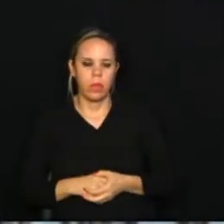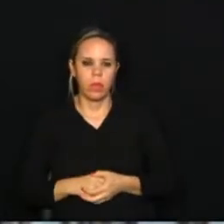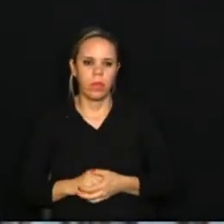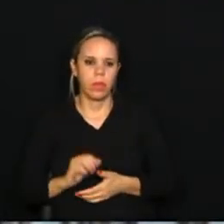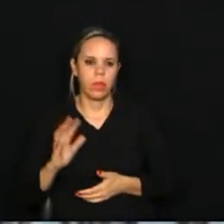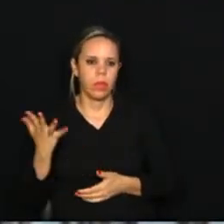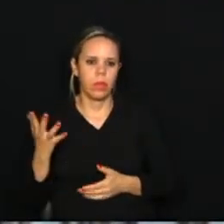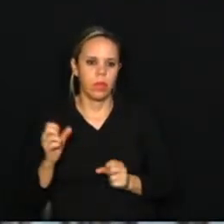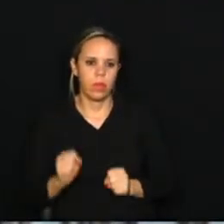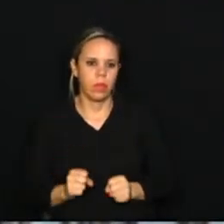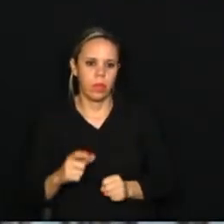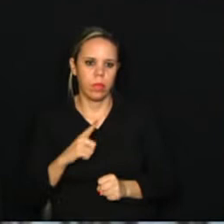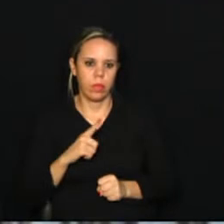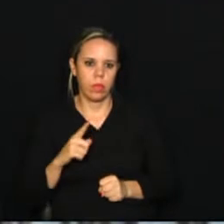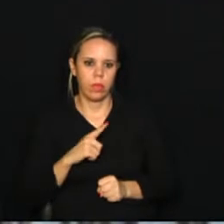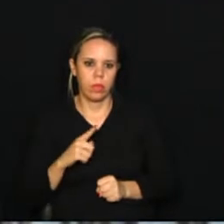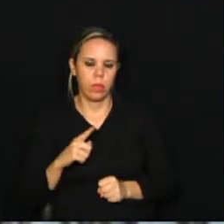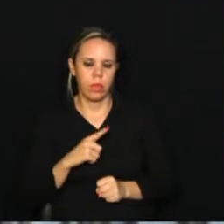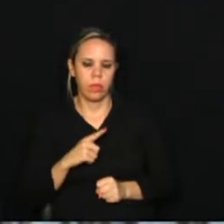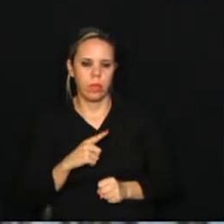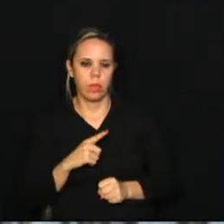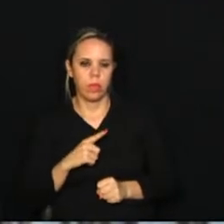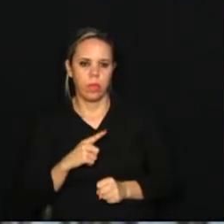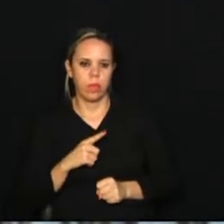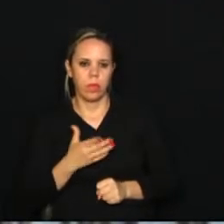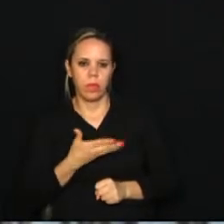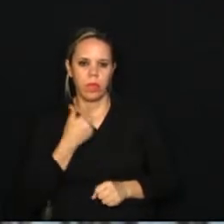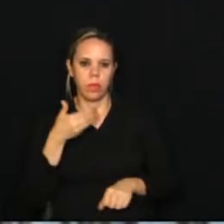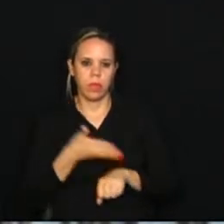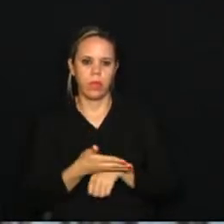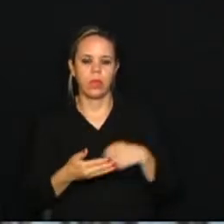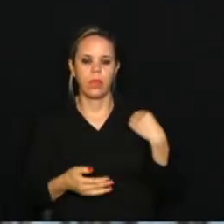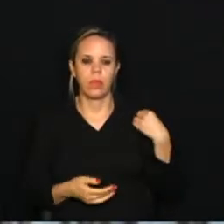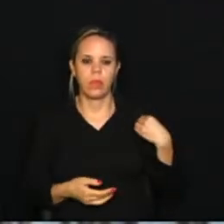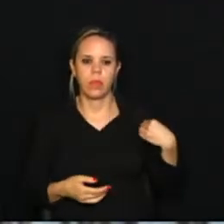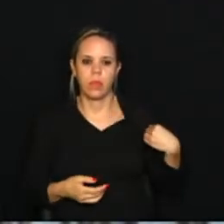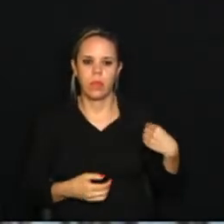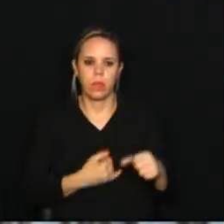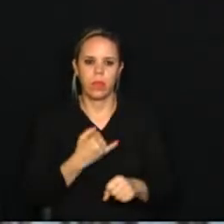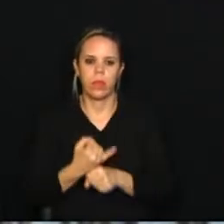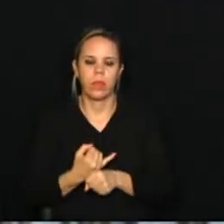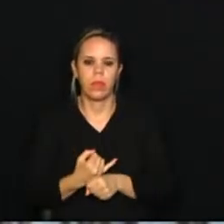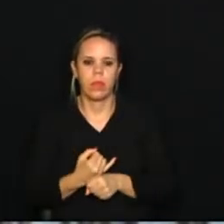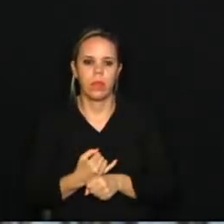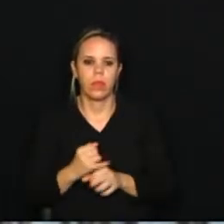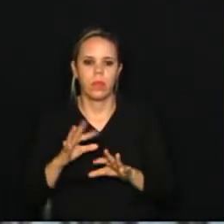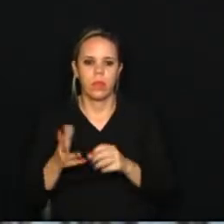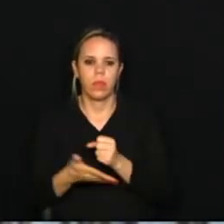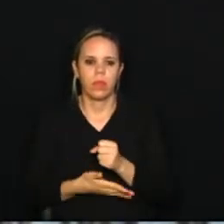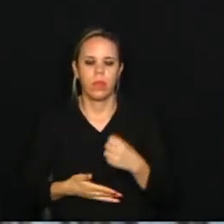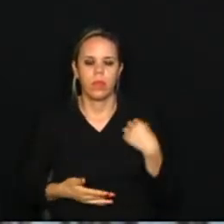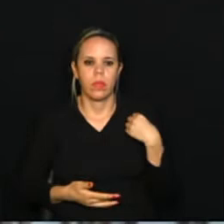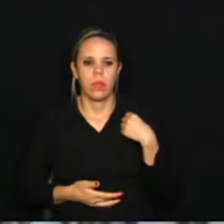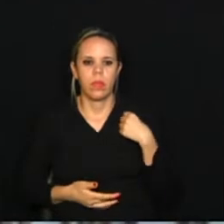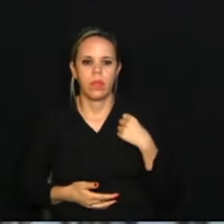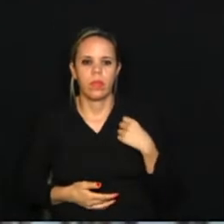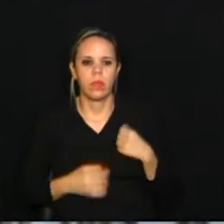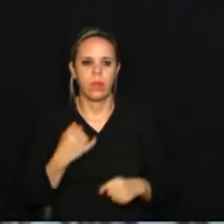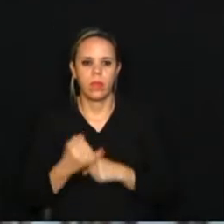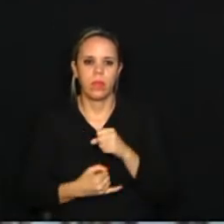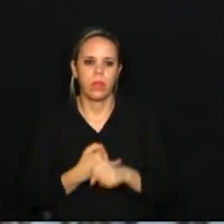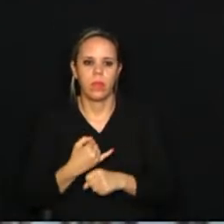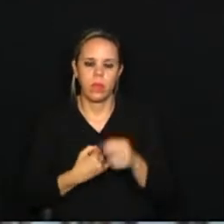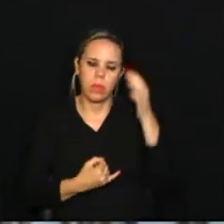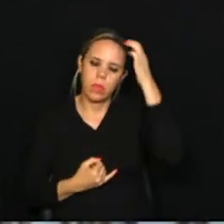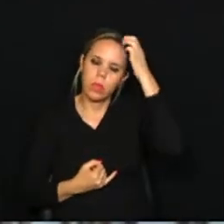eventualmente possa ter um melhor acesso à internet. Se tudo estava baseado em questão remota,